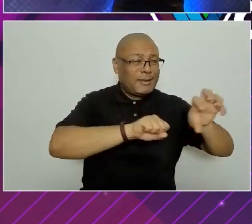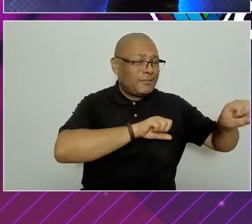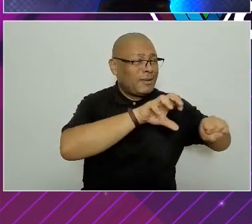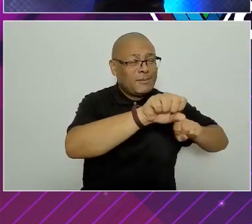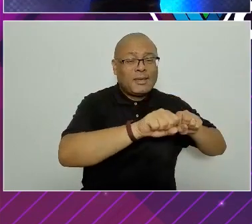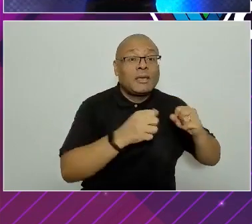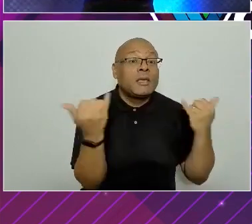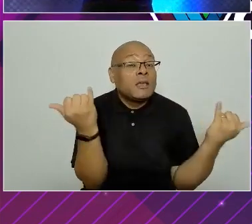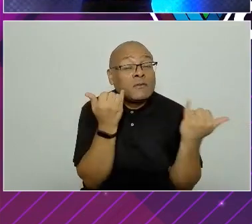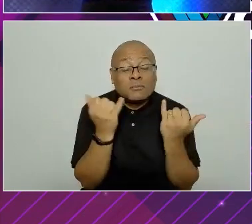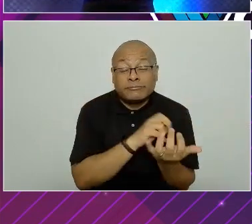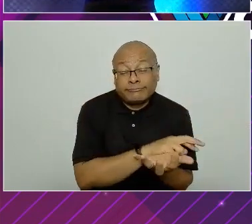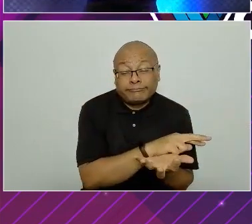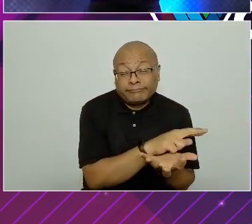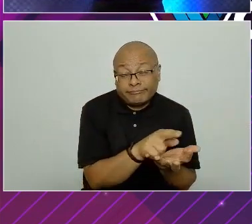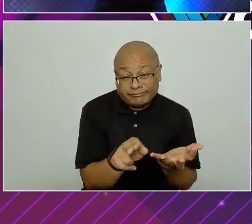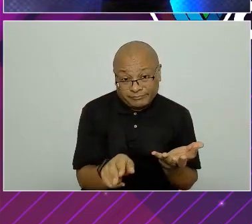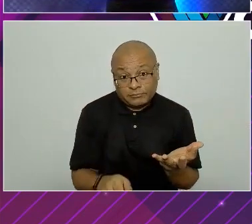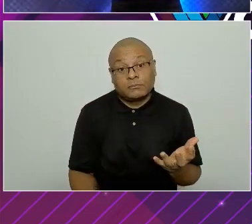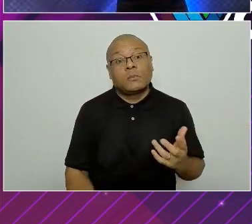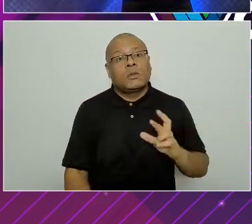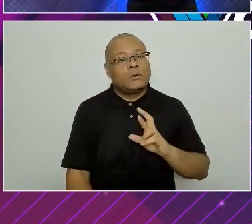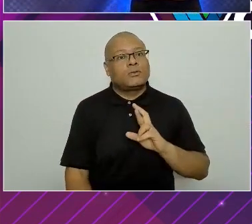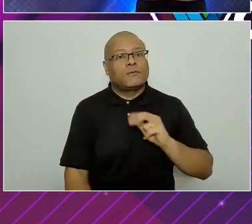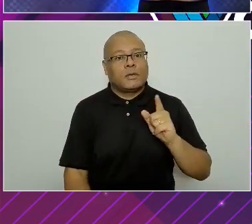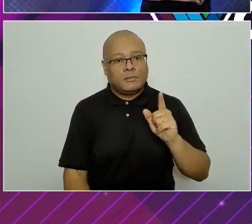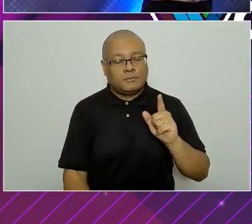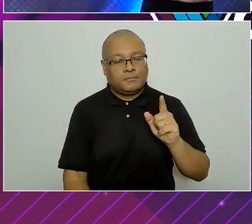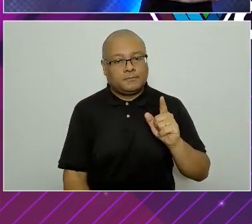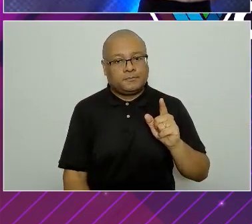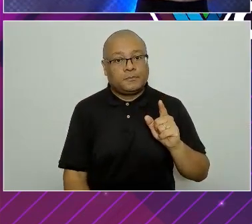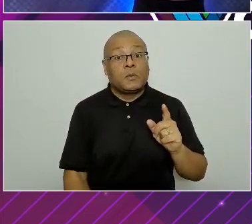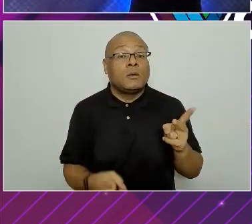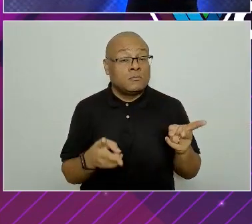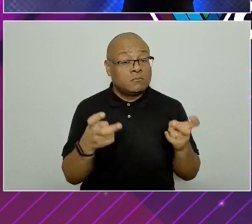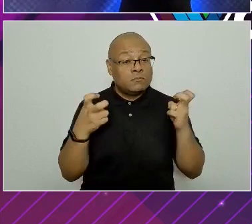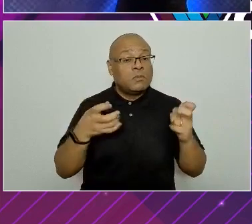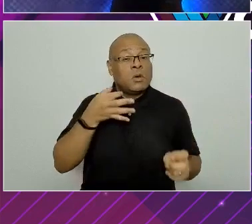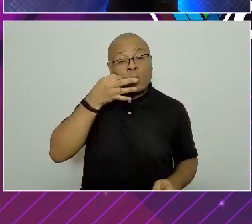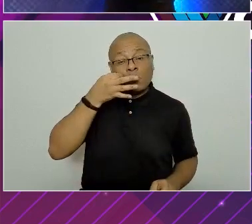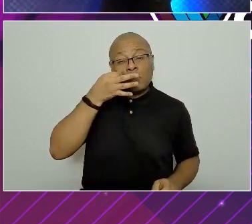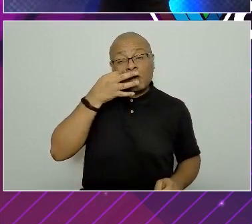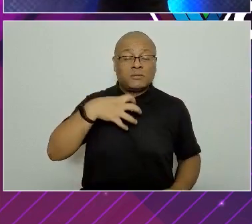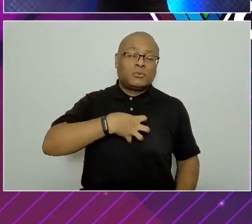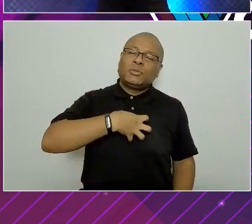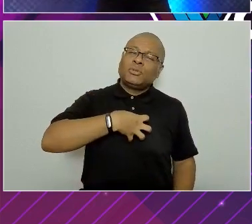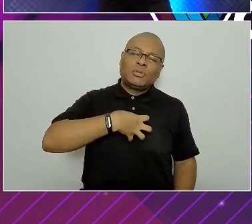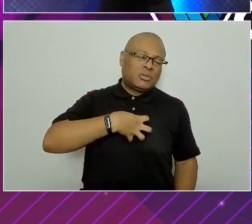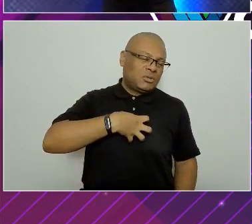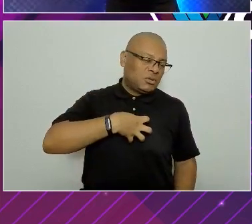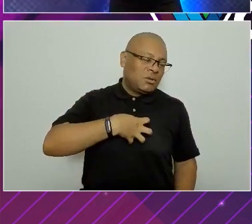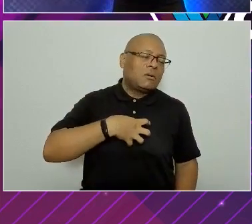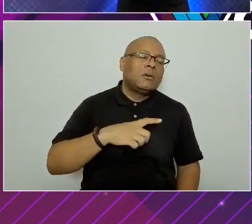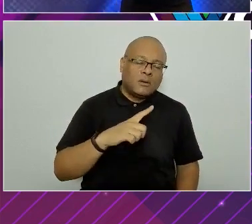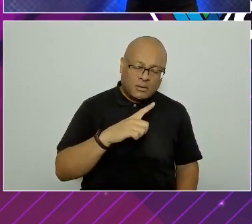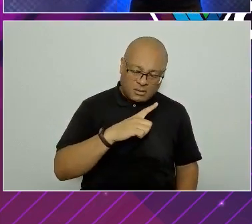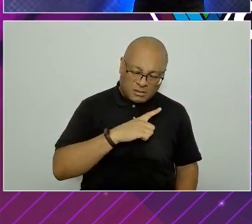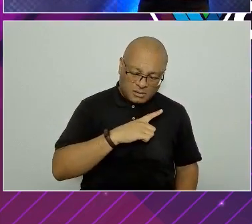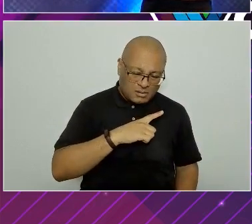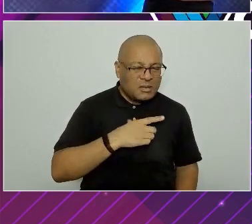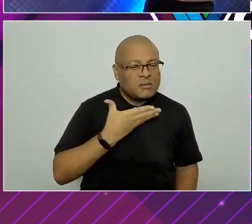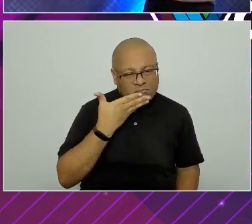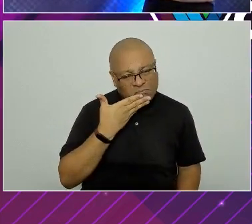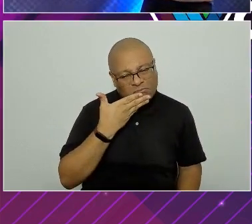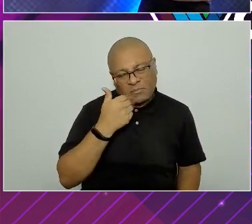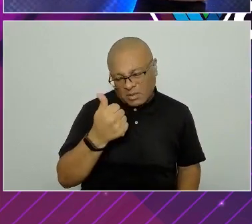tipo de informação. Então, isso é um diferencial nosso. Além da nossa percepção humana, né, nós temos a percepção humana muito mais refinada.